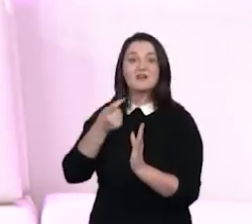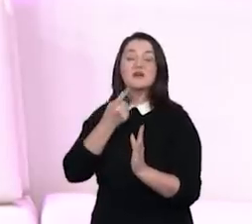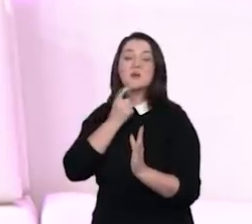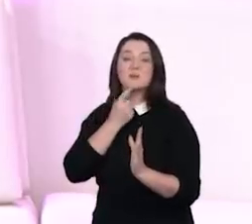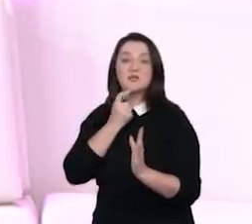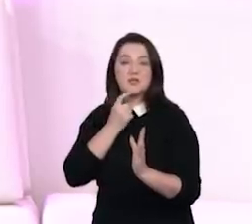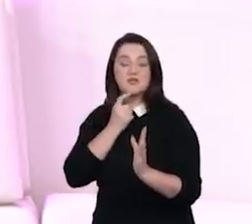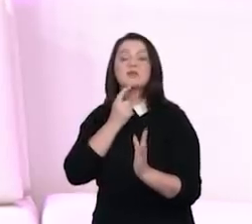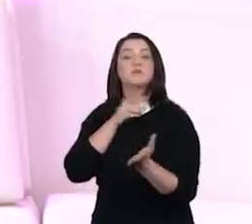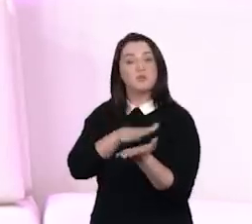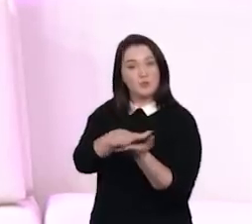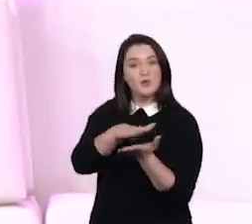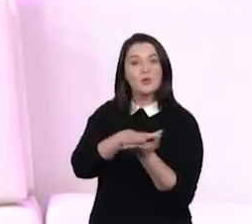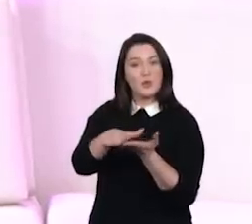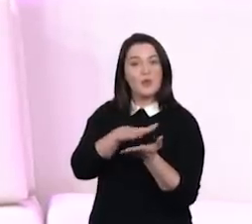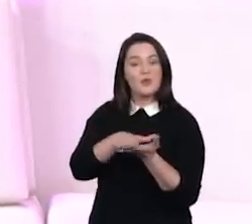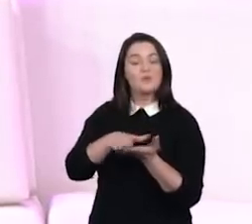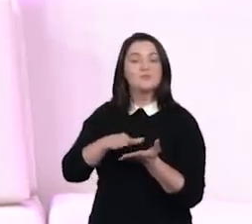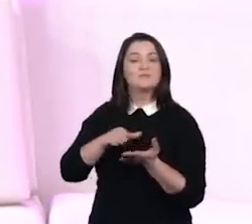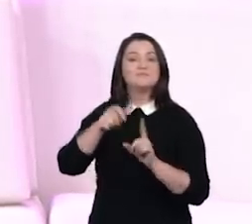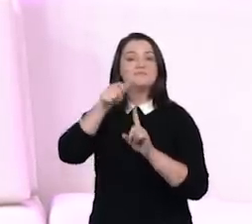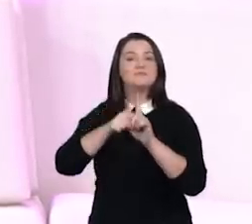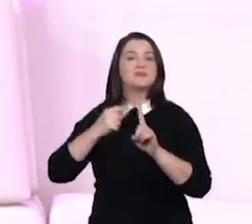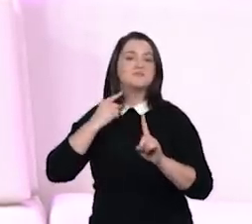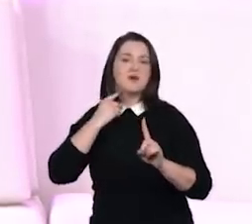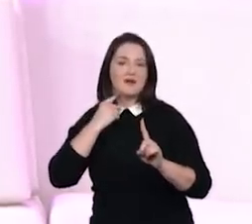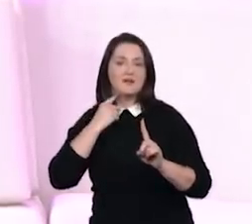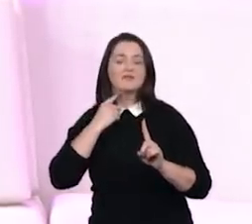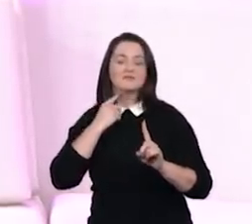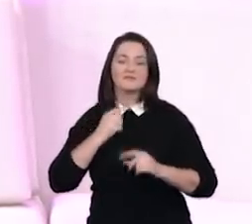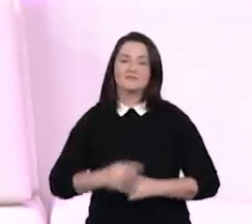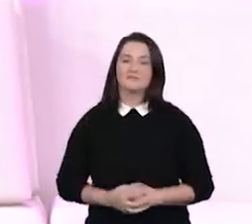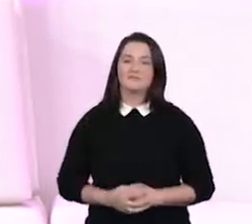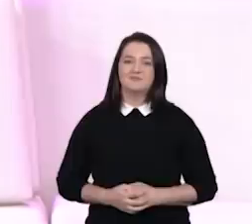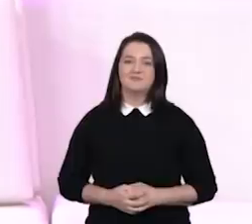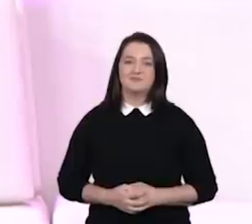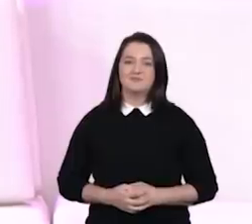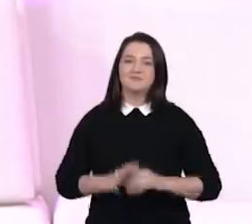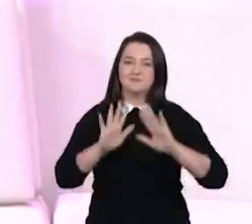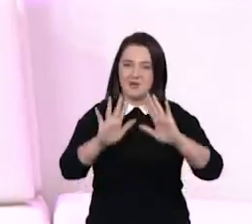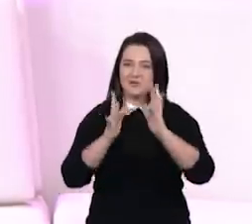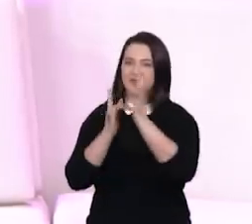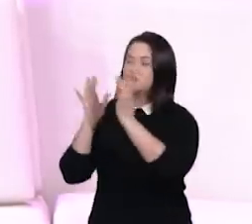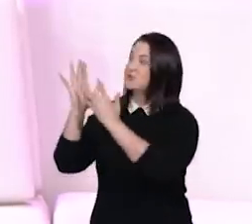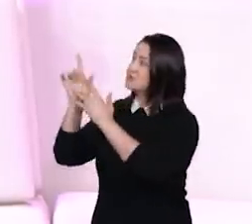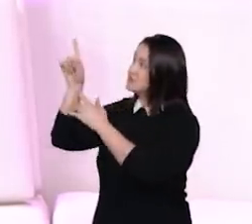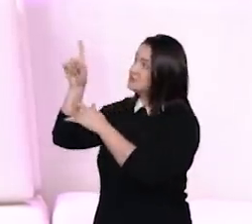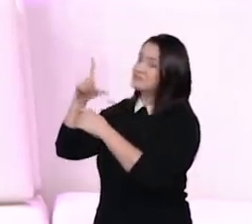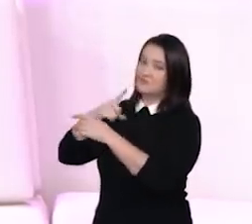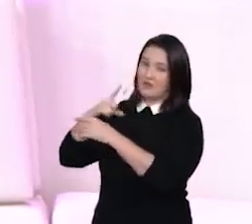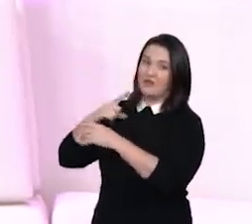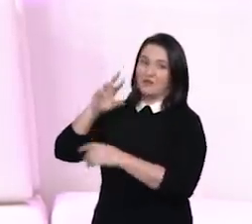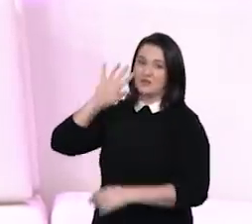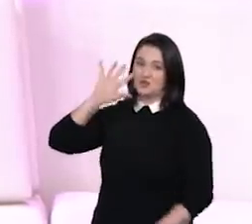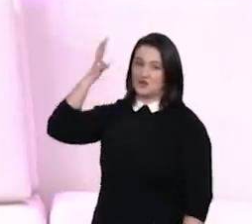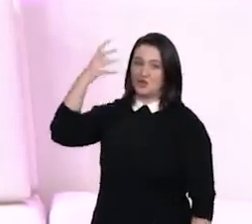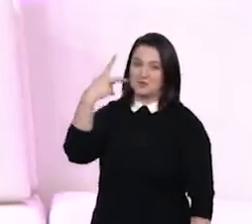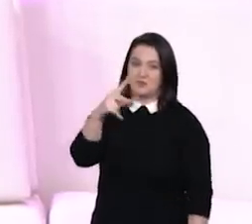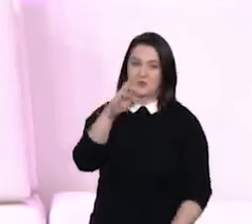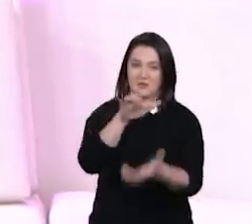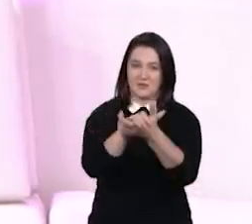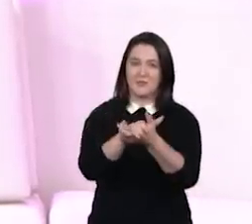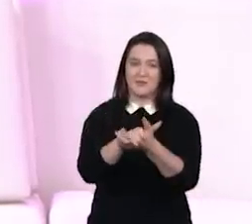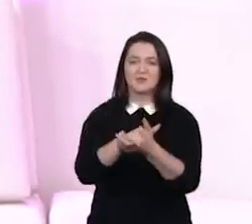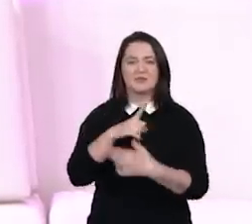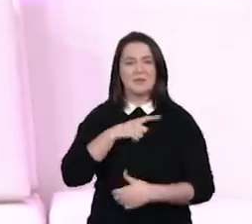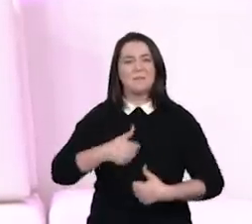de 2021. Jesus tem a solução para o seu casamento. Ele tem reservado o melhor ainda para a sua